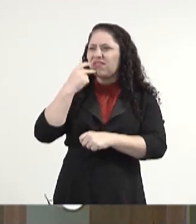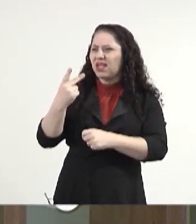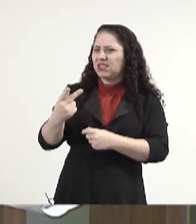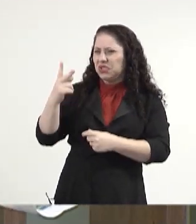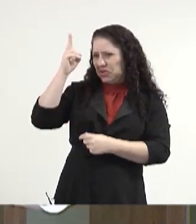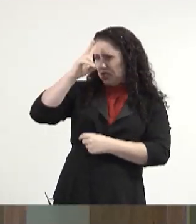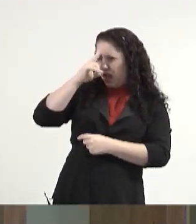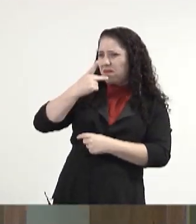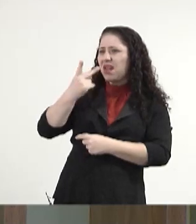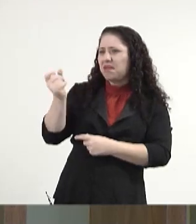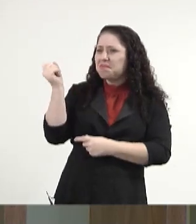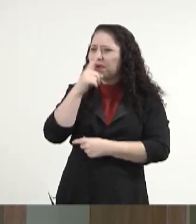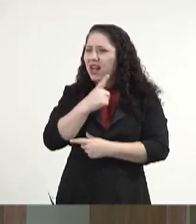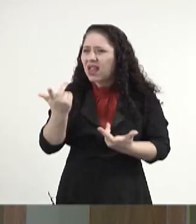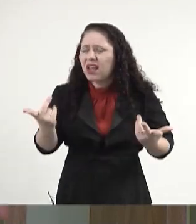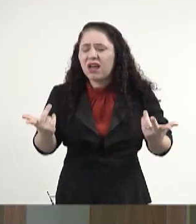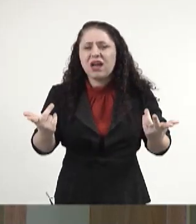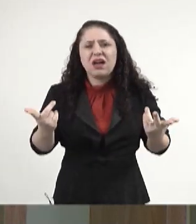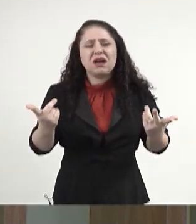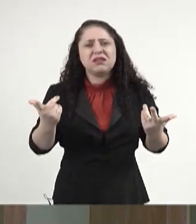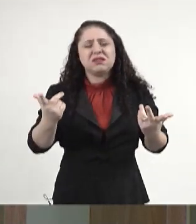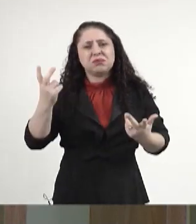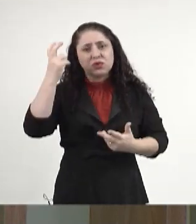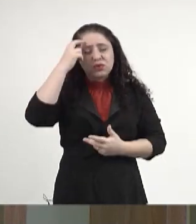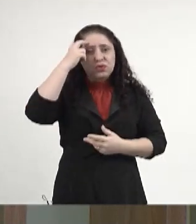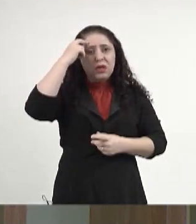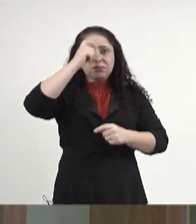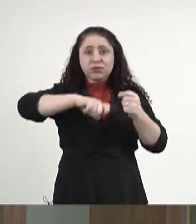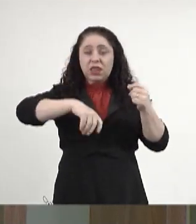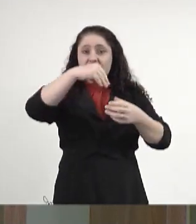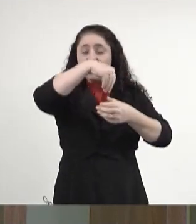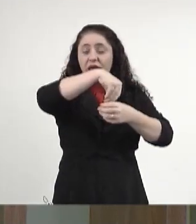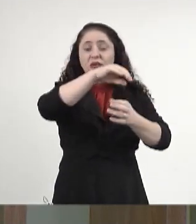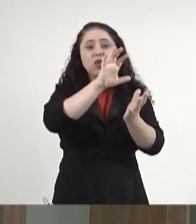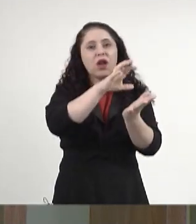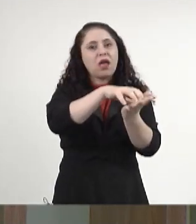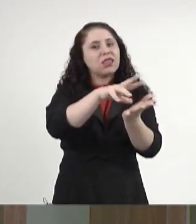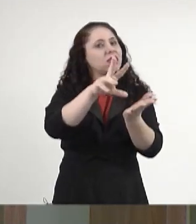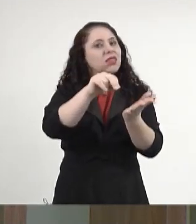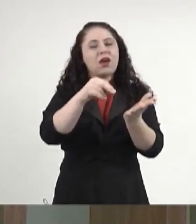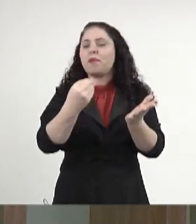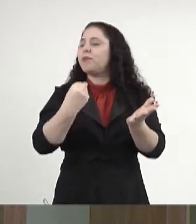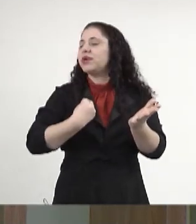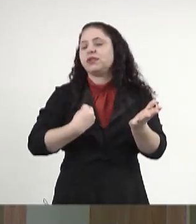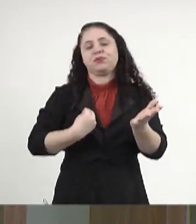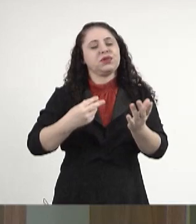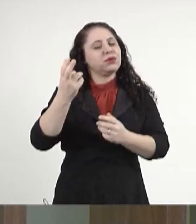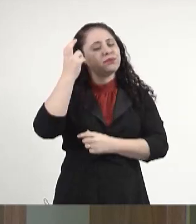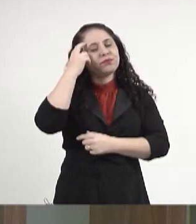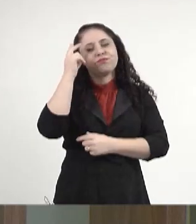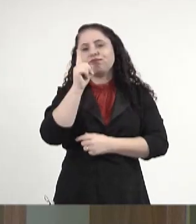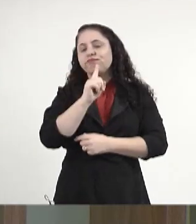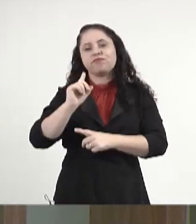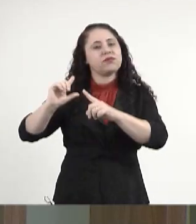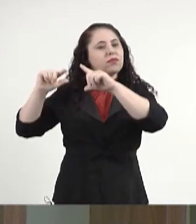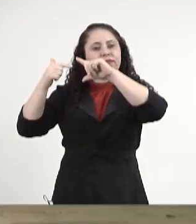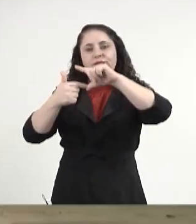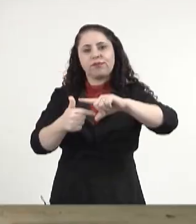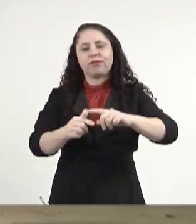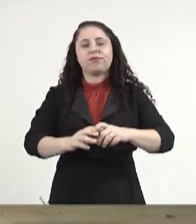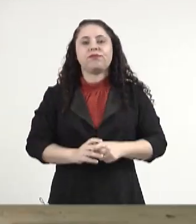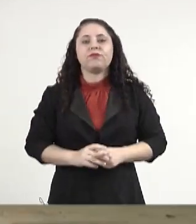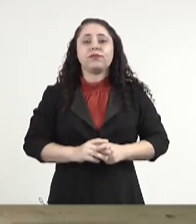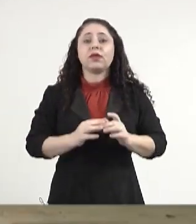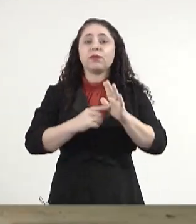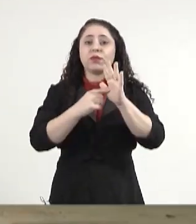essa história de que é uma cultura de estupro na reserva indígena, nas aldeias indígenas. Não, isso não faz parte da cultura da tradição indígena. Bom, a senhora